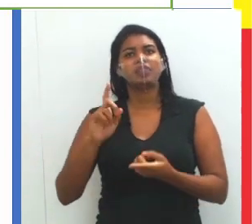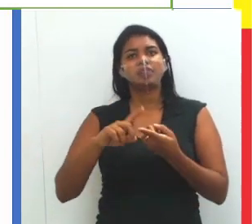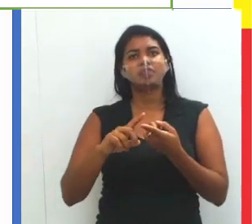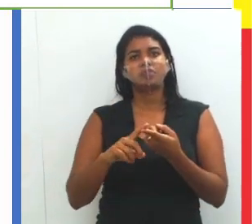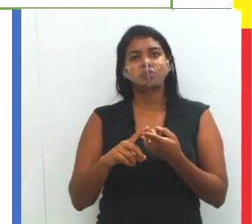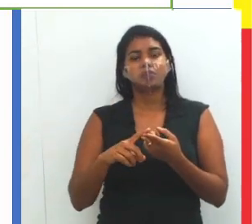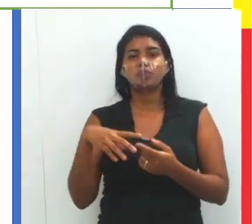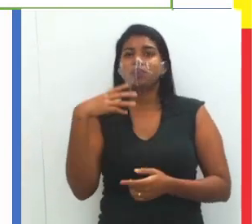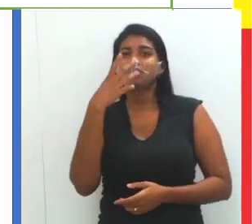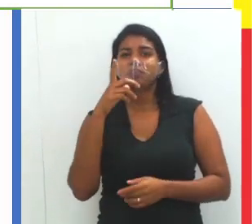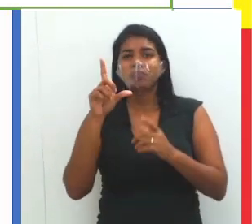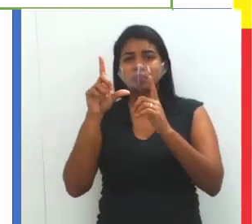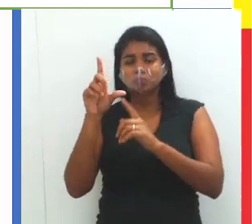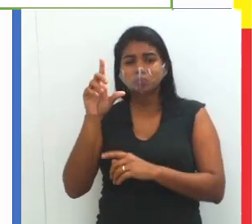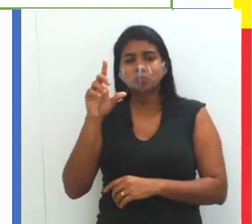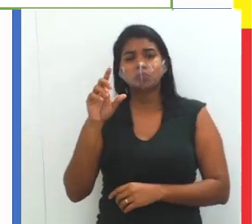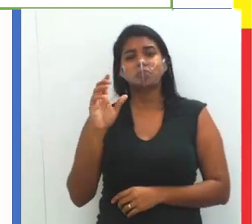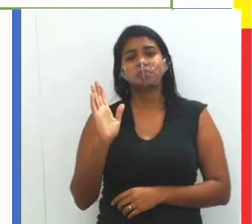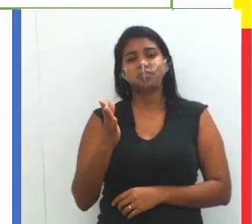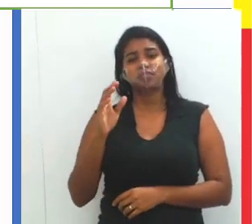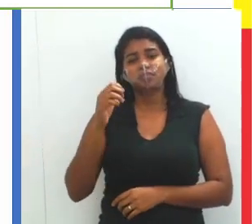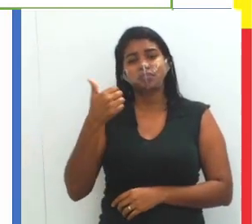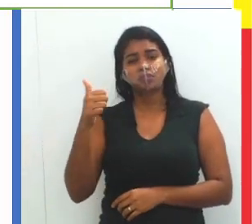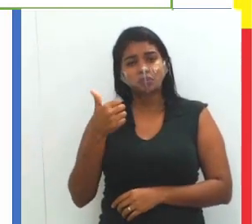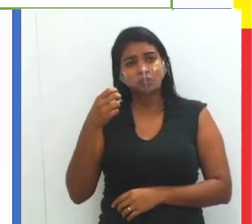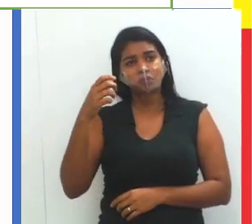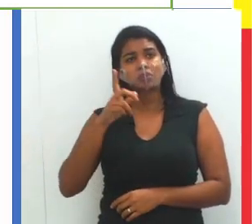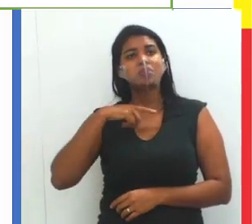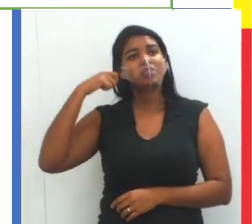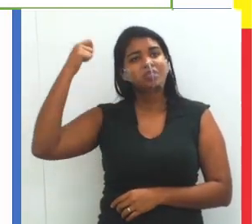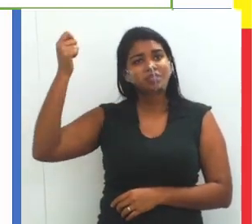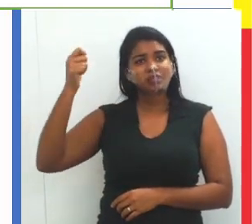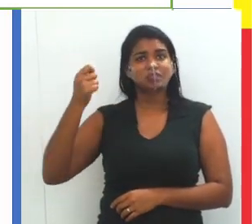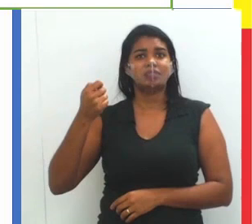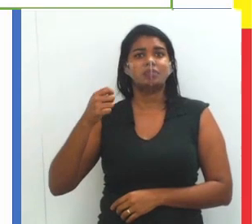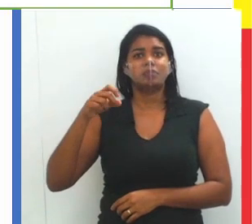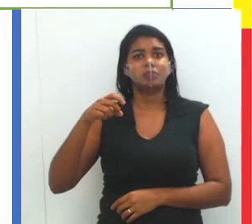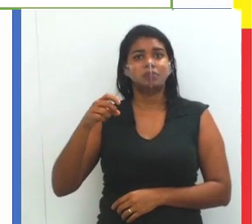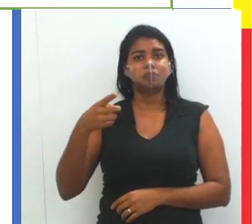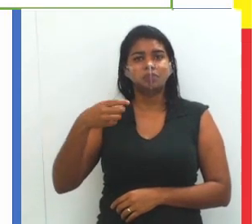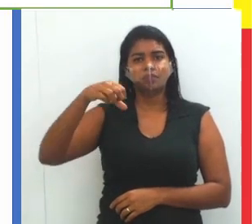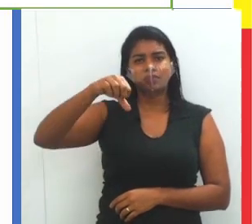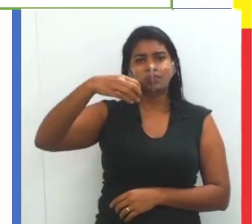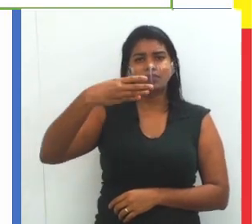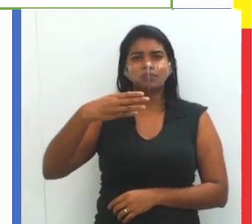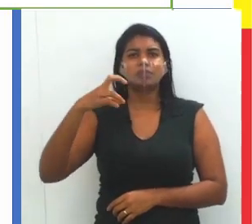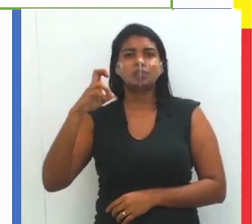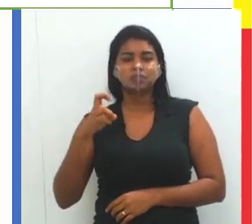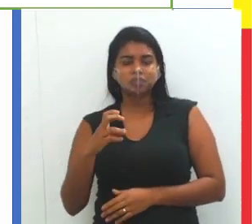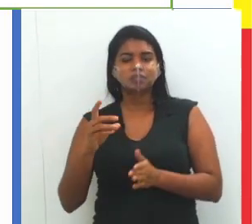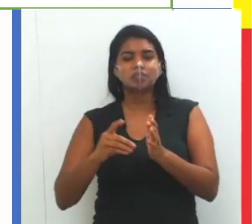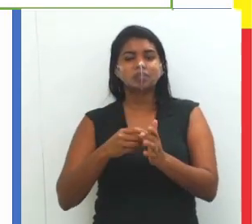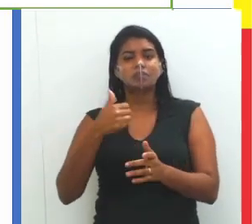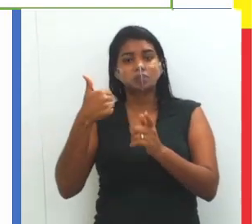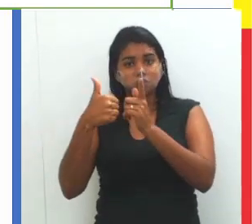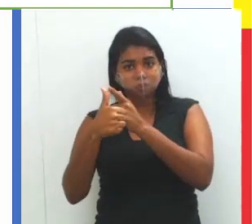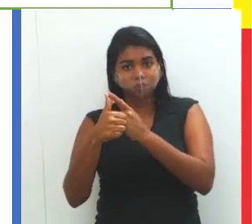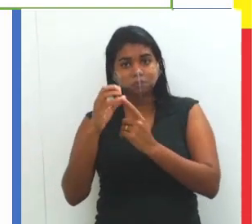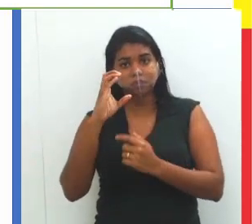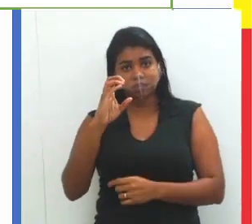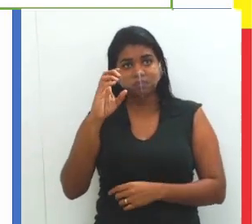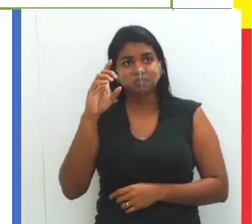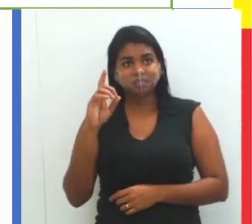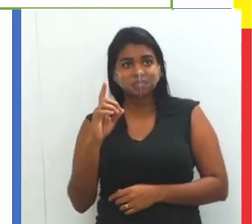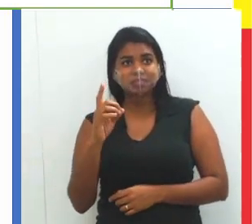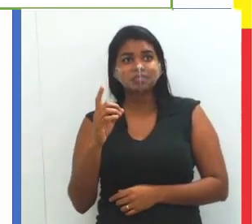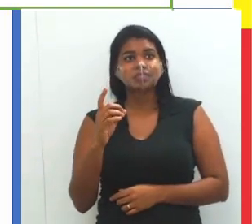letras em suas músicas, mas só em 11 de abril de 1945 gravou seu primeiro disco como sanfoneiro e